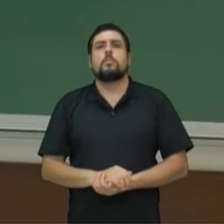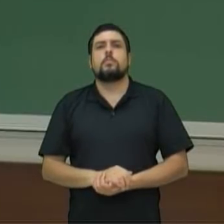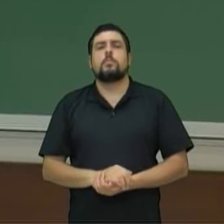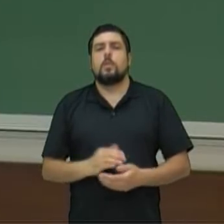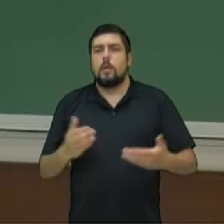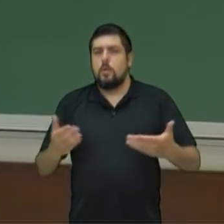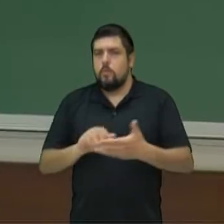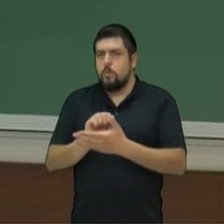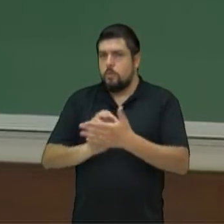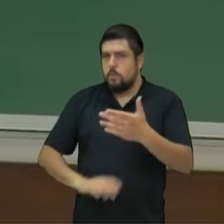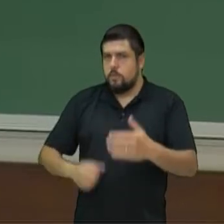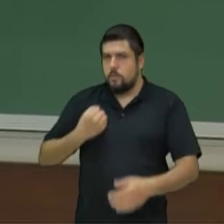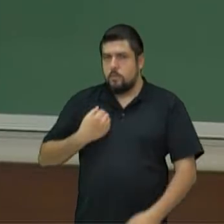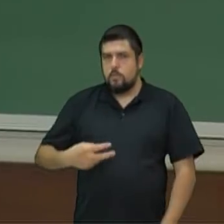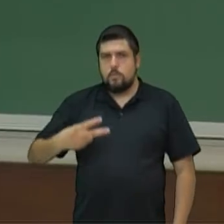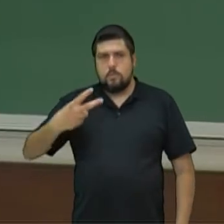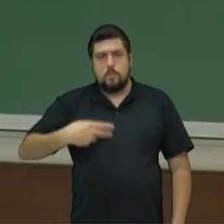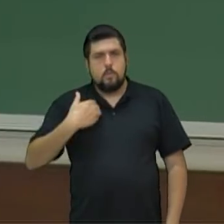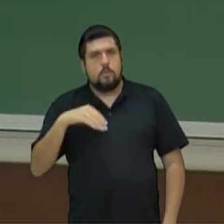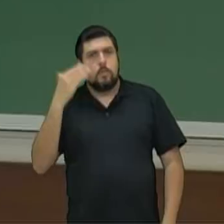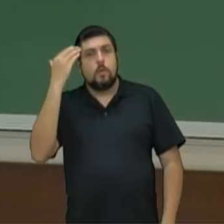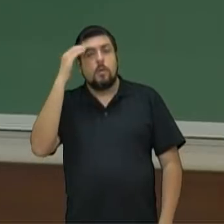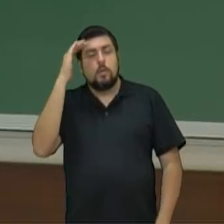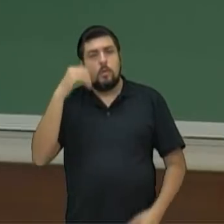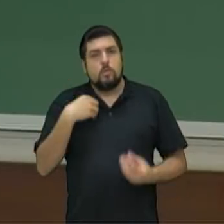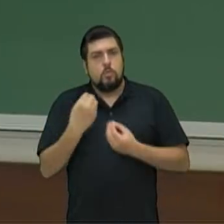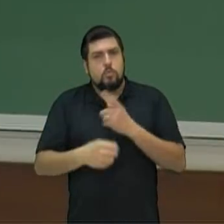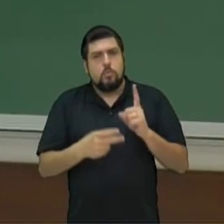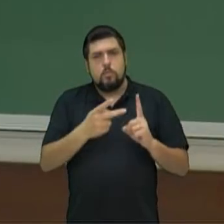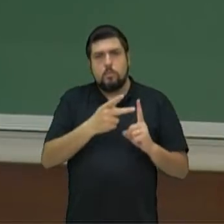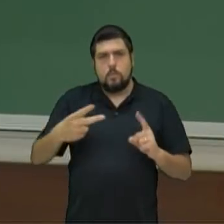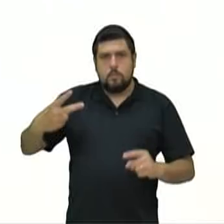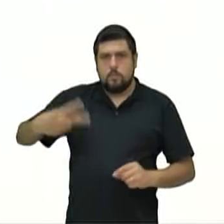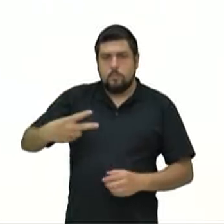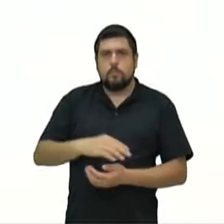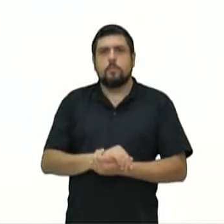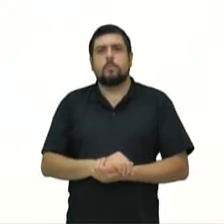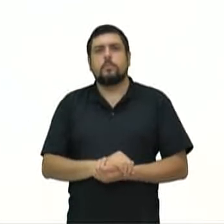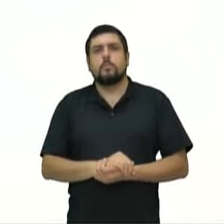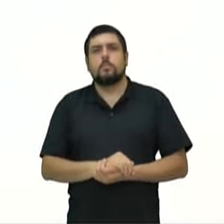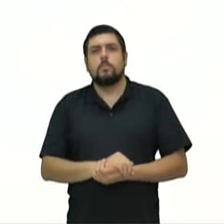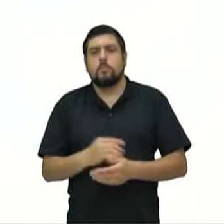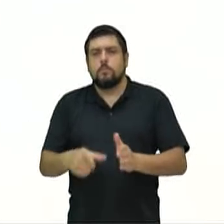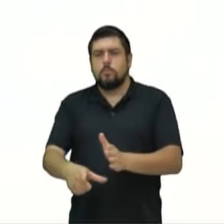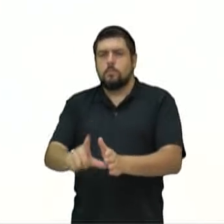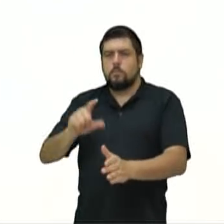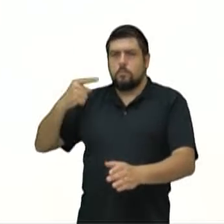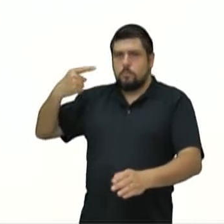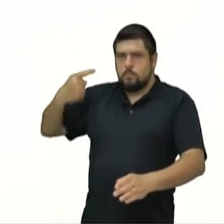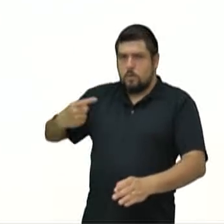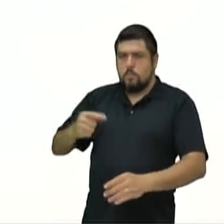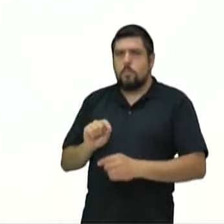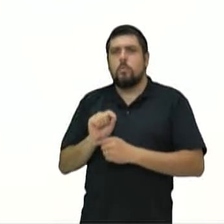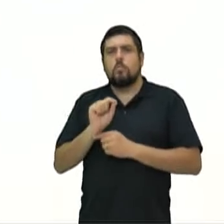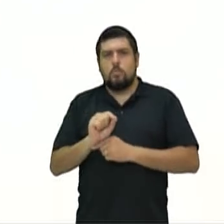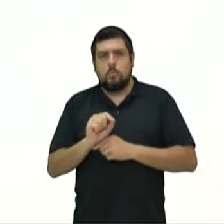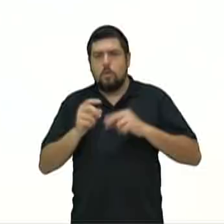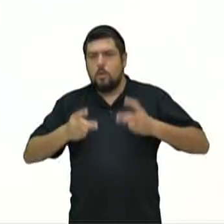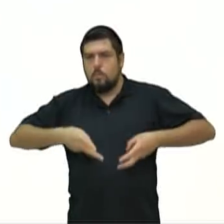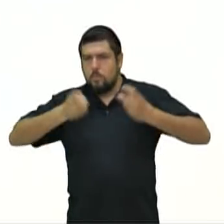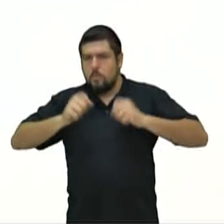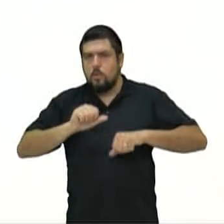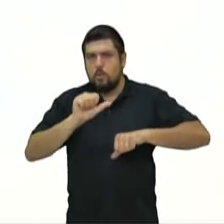vamos para a atividade 2, para entendermos todo o parágrafo segundo que nós vimos. Em um primeiro momento, podemos apontar a